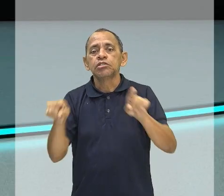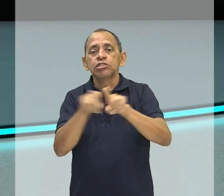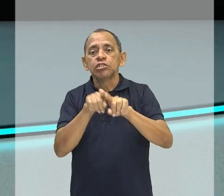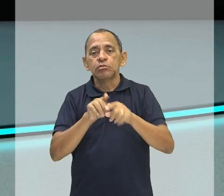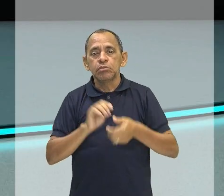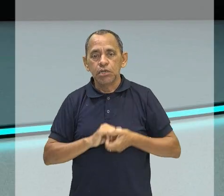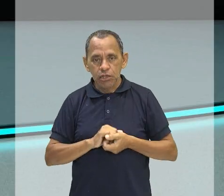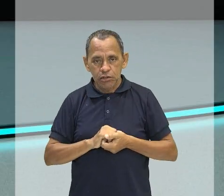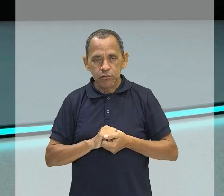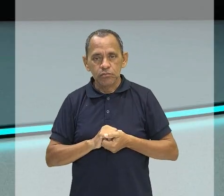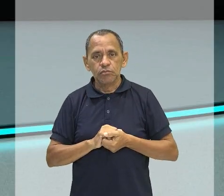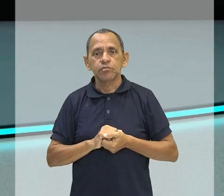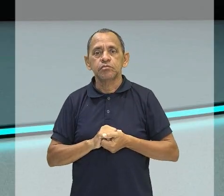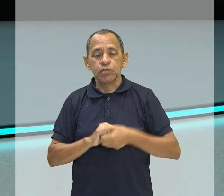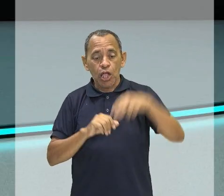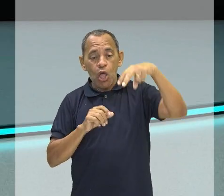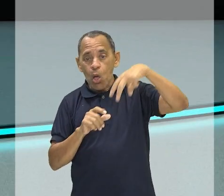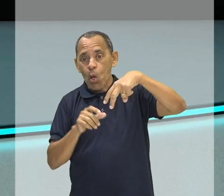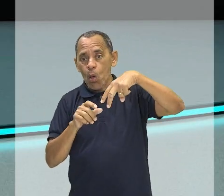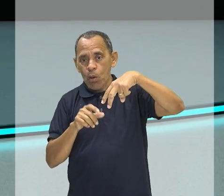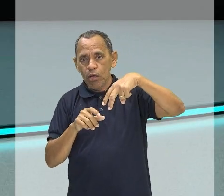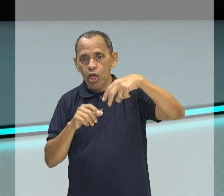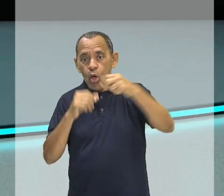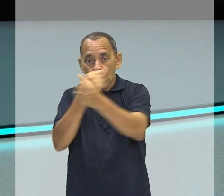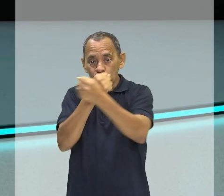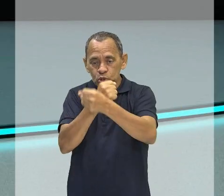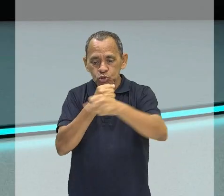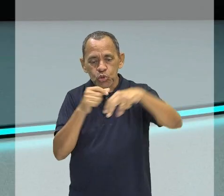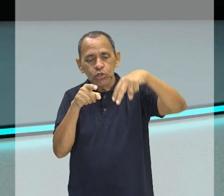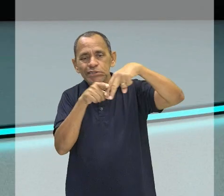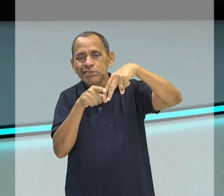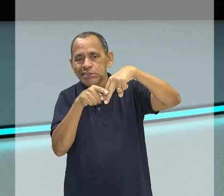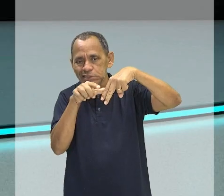de canela e protetor de pé, né,